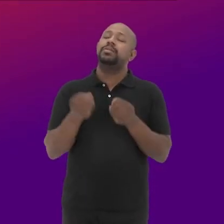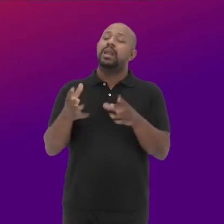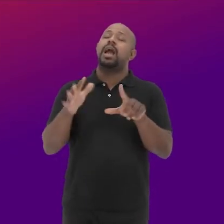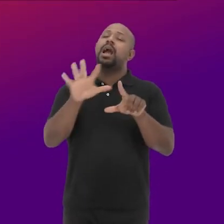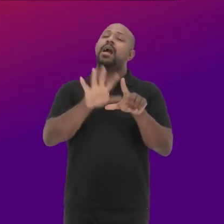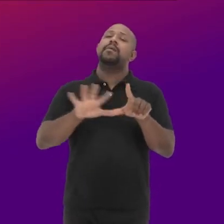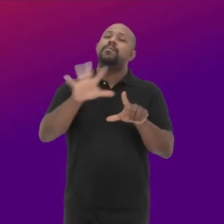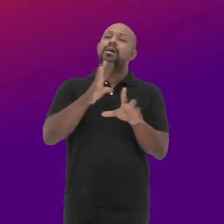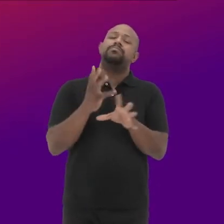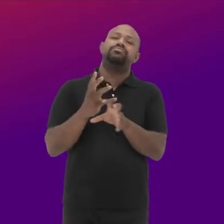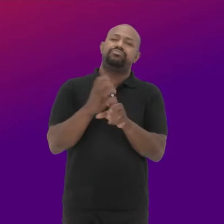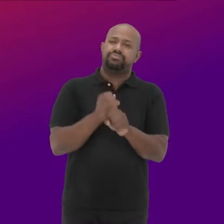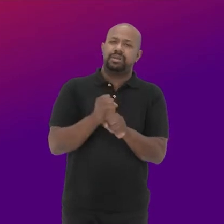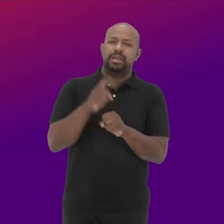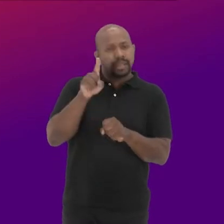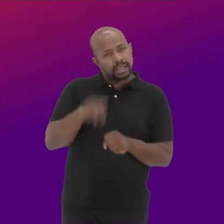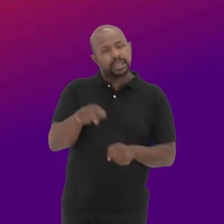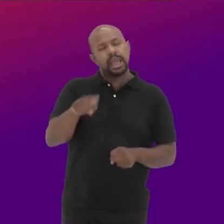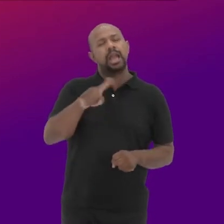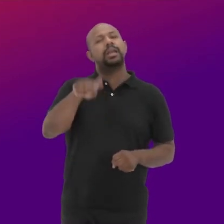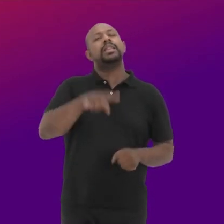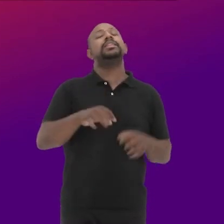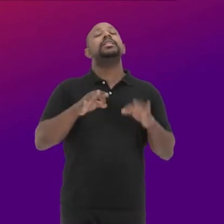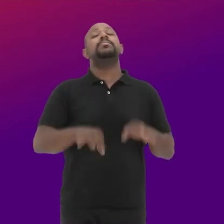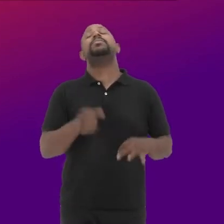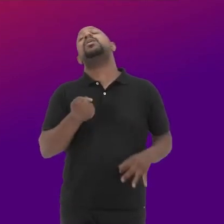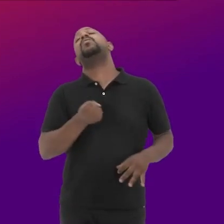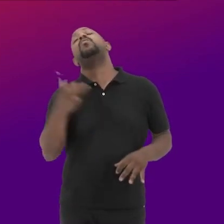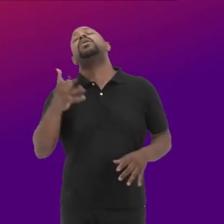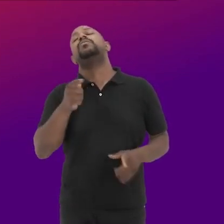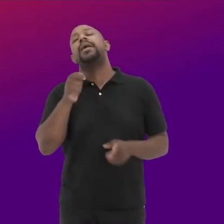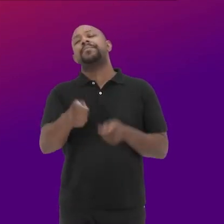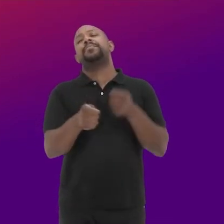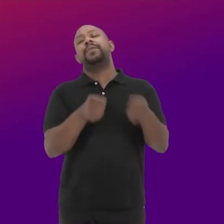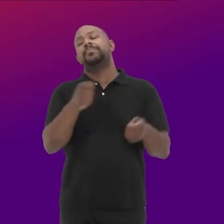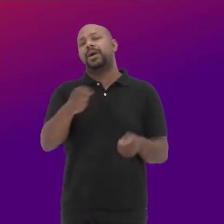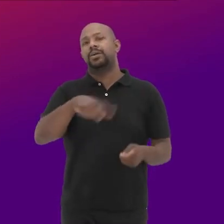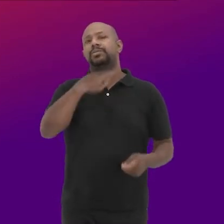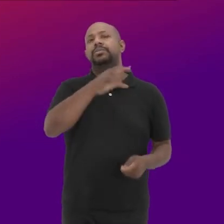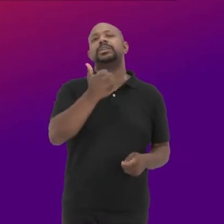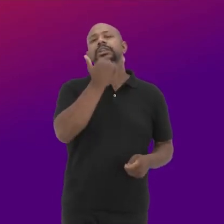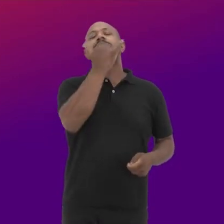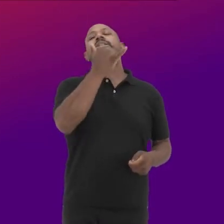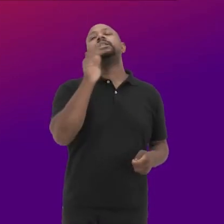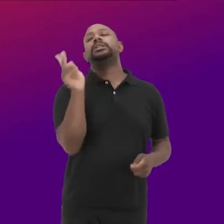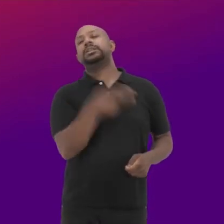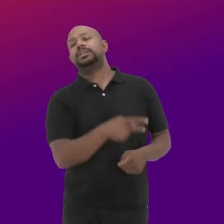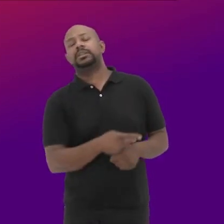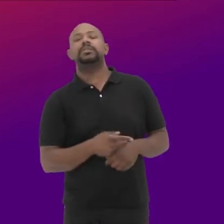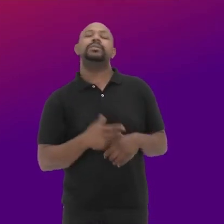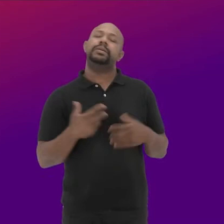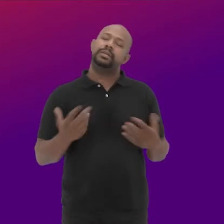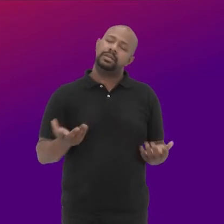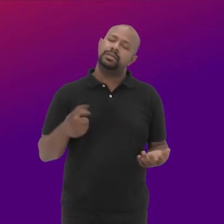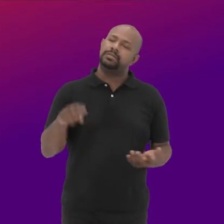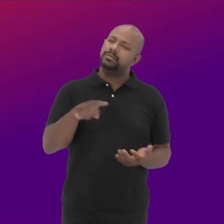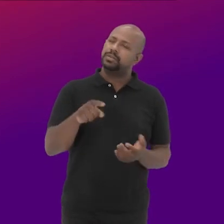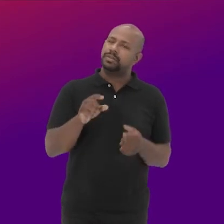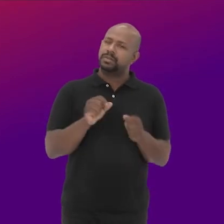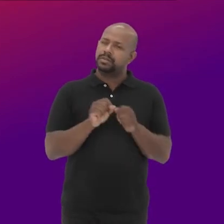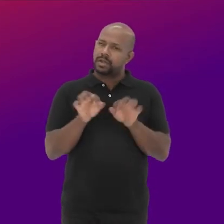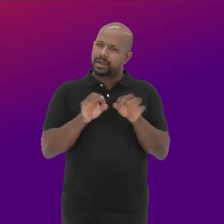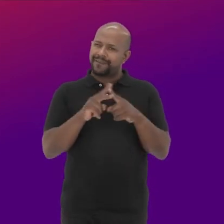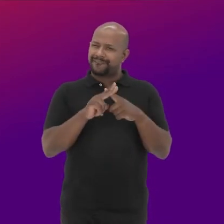a plataforma de cálculo, que é quem determina quanto deve ser pago nos sinistros, e fica